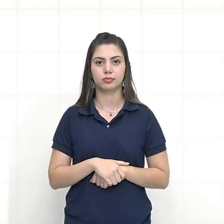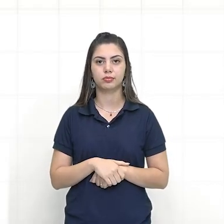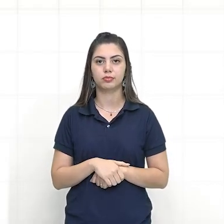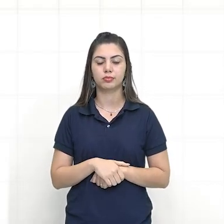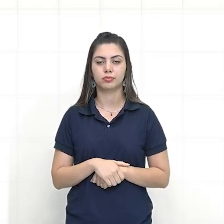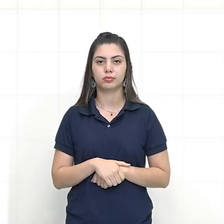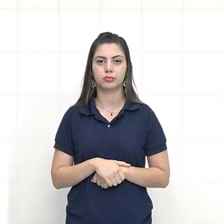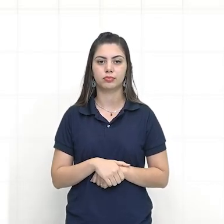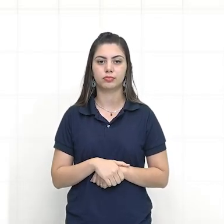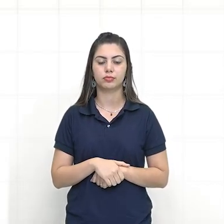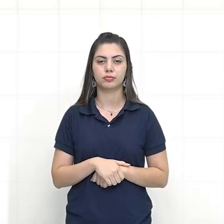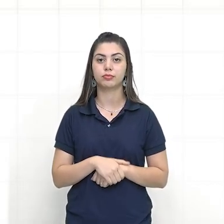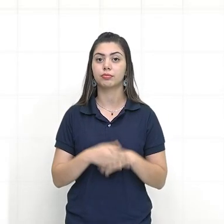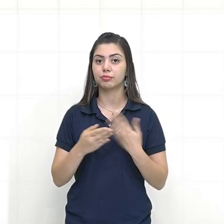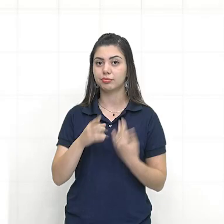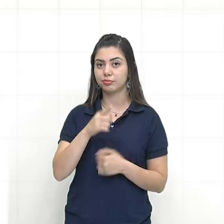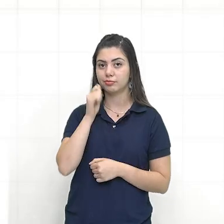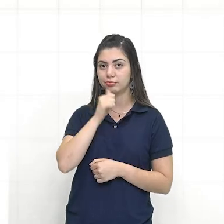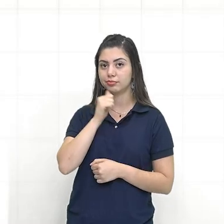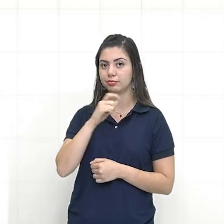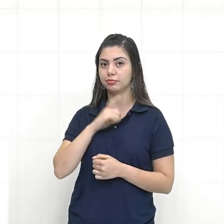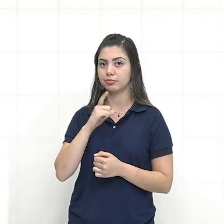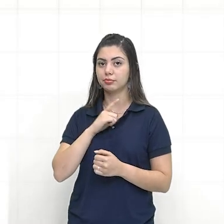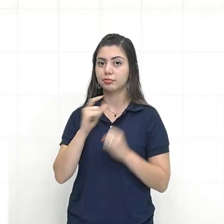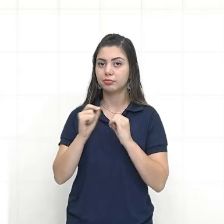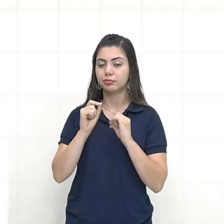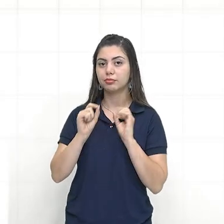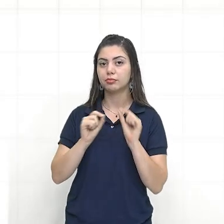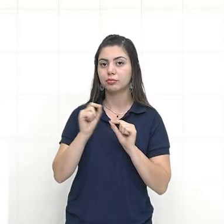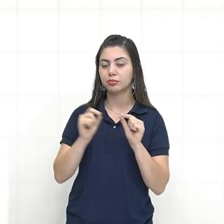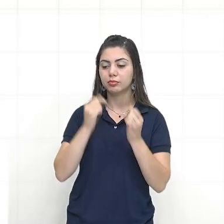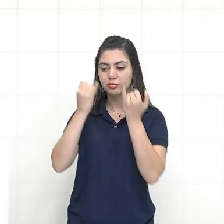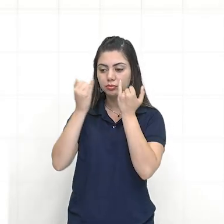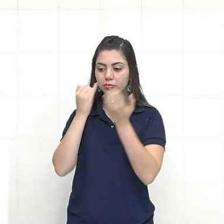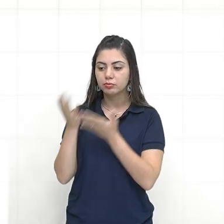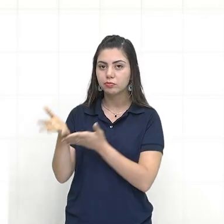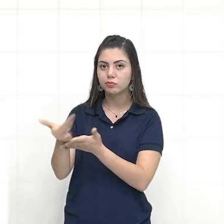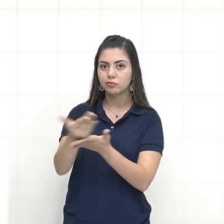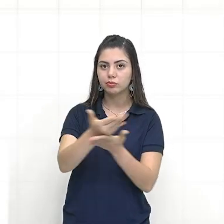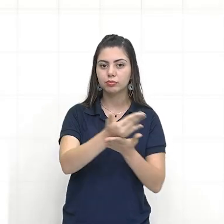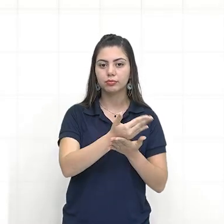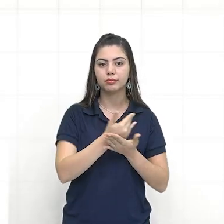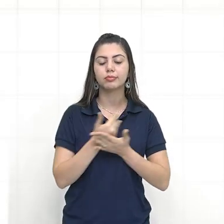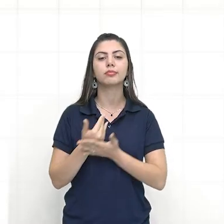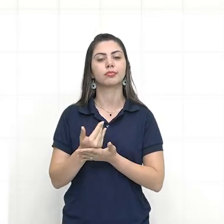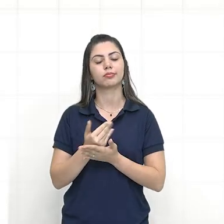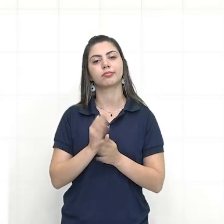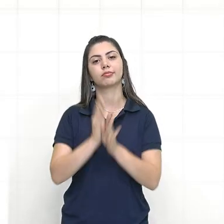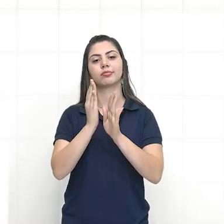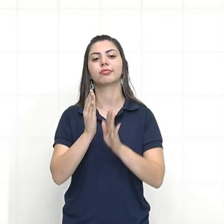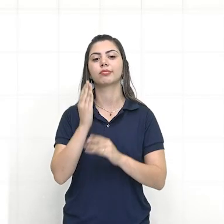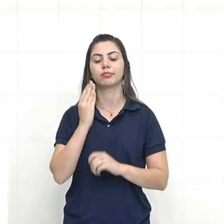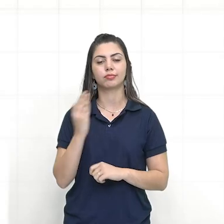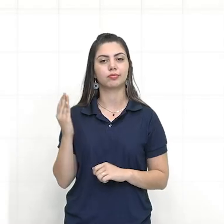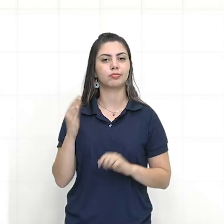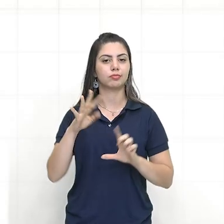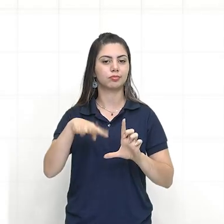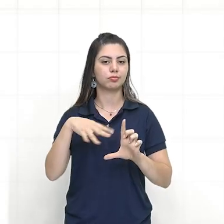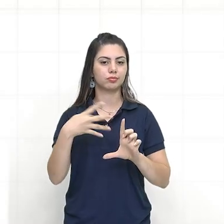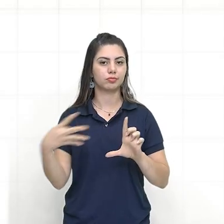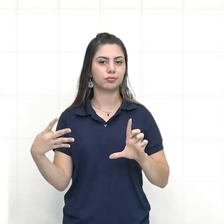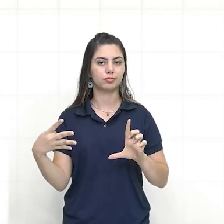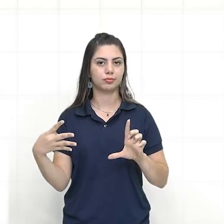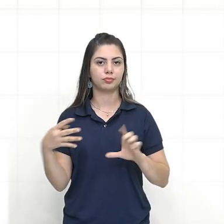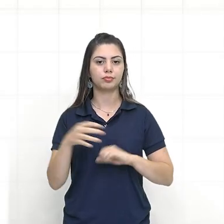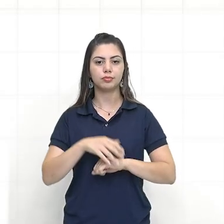ó, ela fez a coleta de dados nos seus 3 turnos e obteve essas informações aqui, ó.